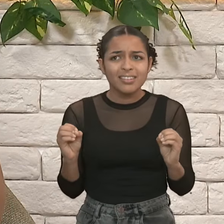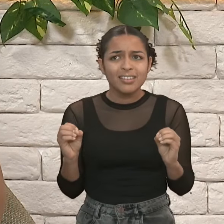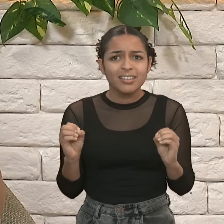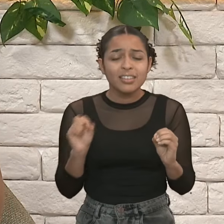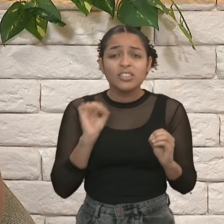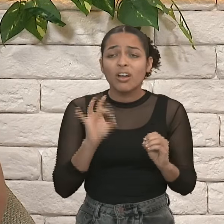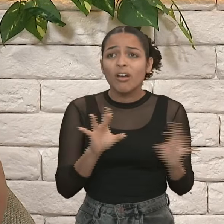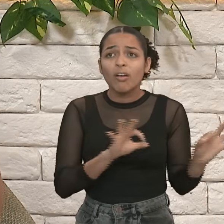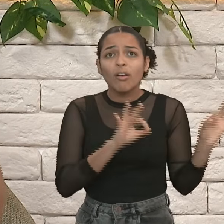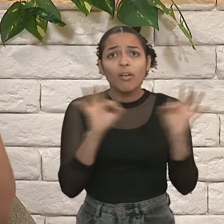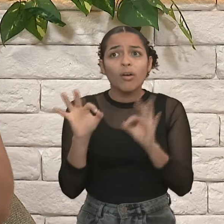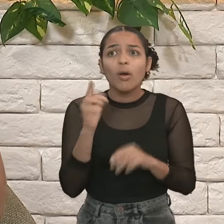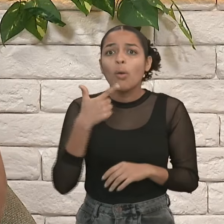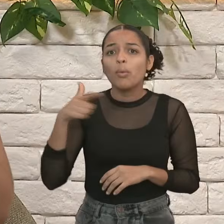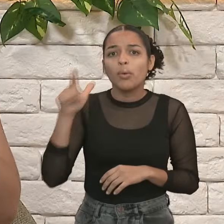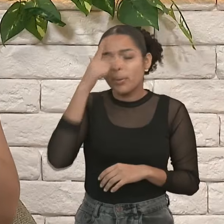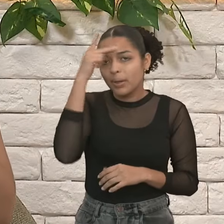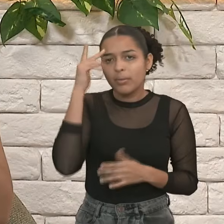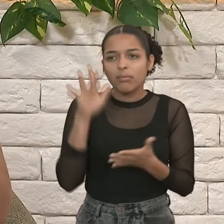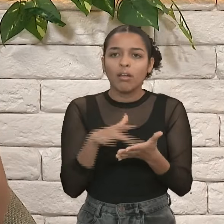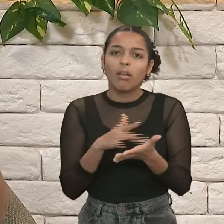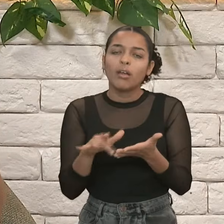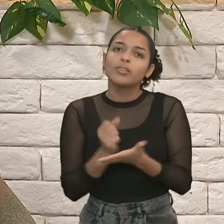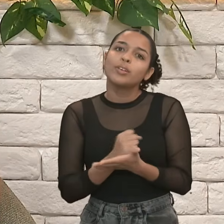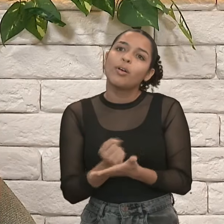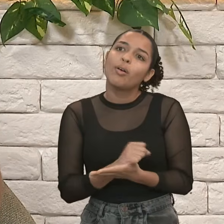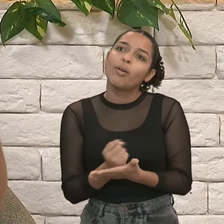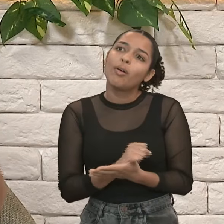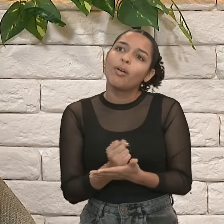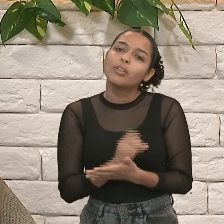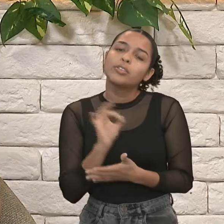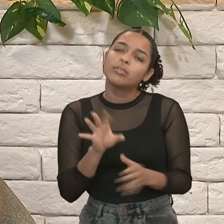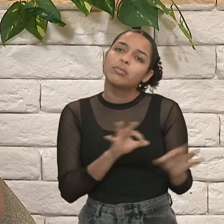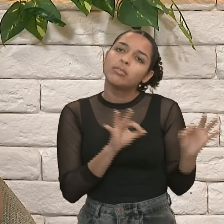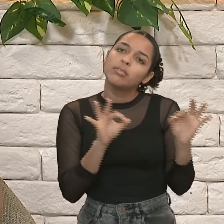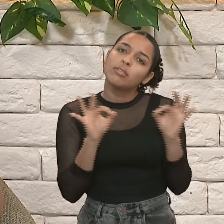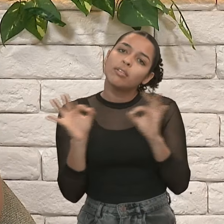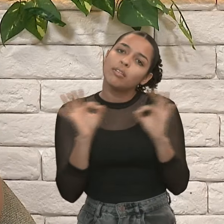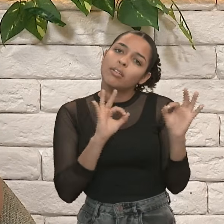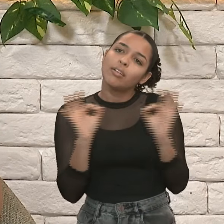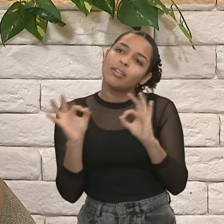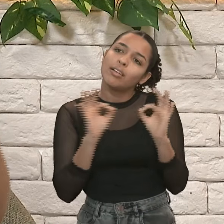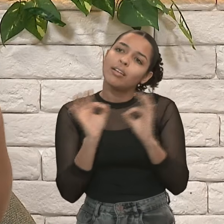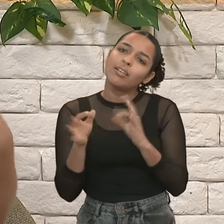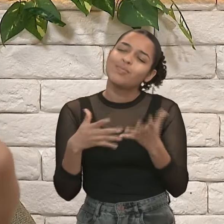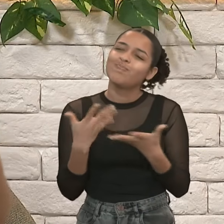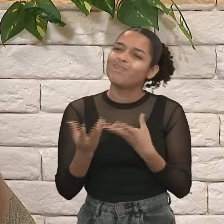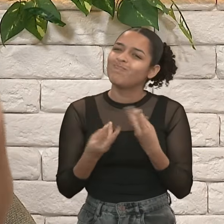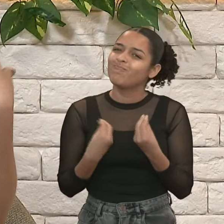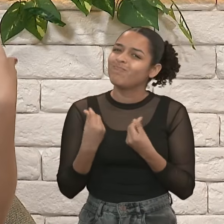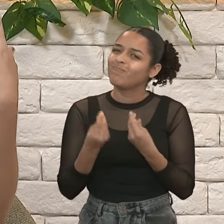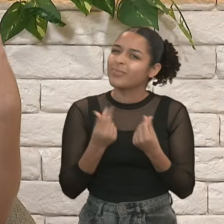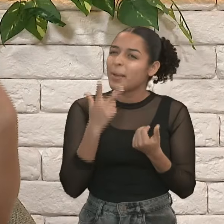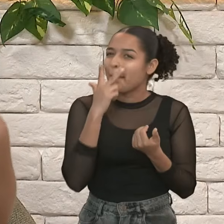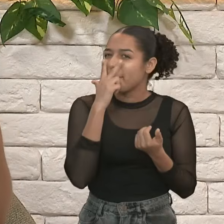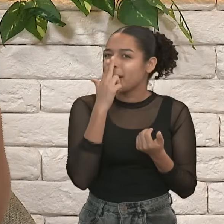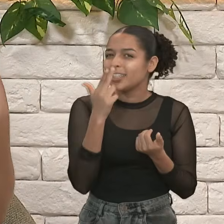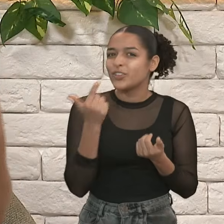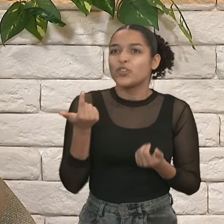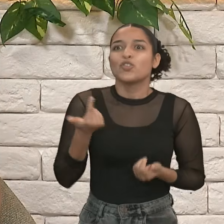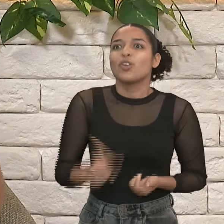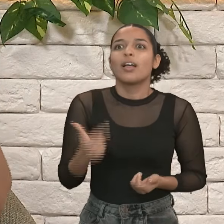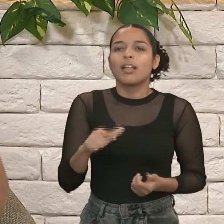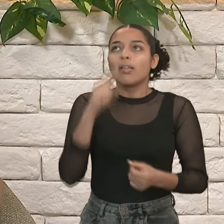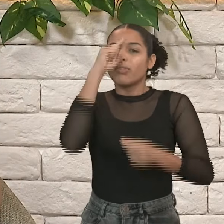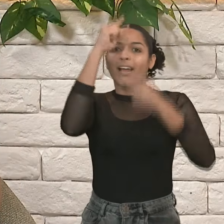jogo. Eu ligo o Twitch e assisto alguém que está jogando, né? Então, esse uso em que não permite a criatividade, em que coloca